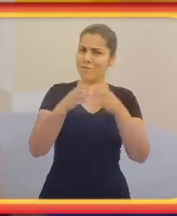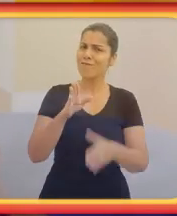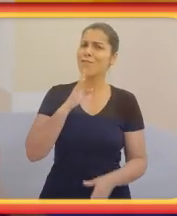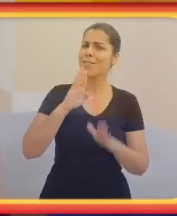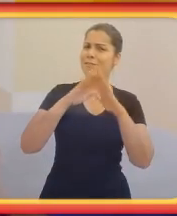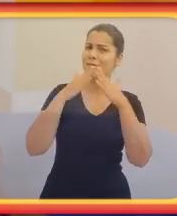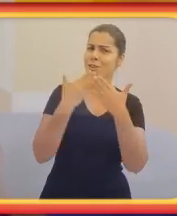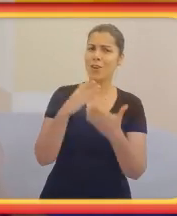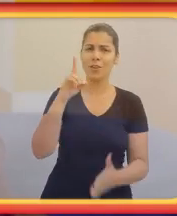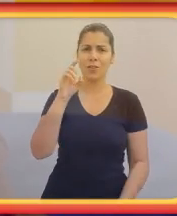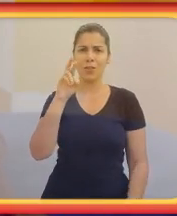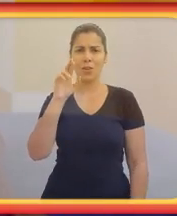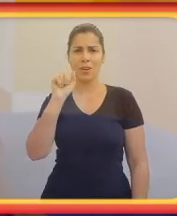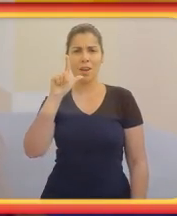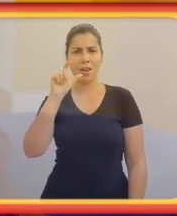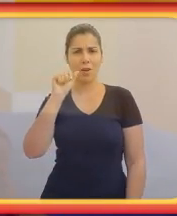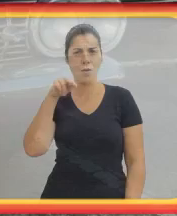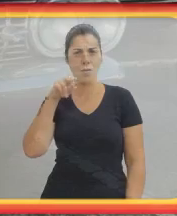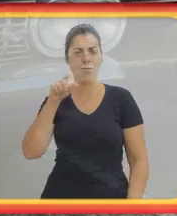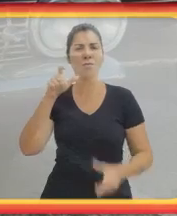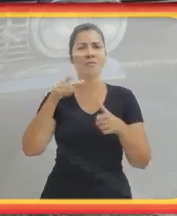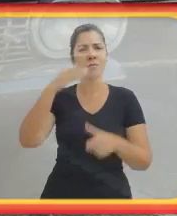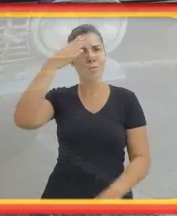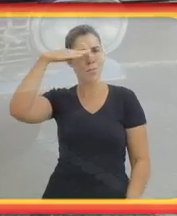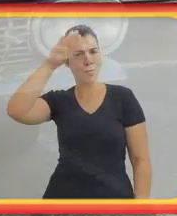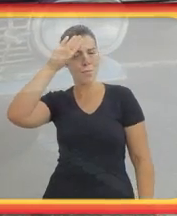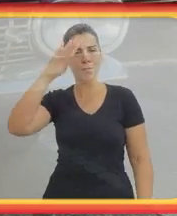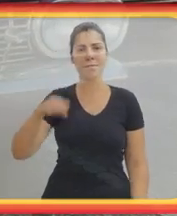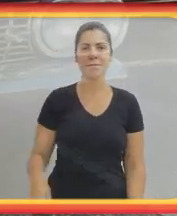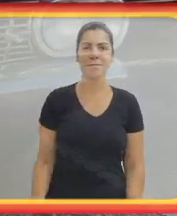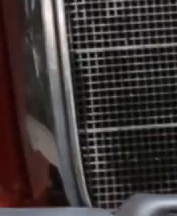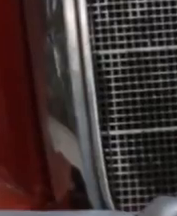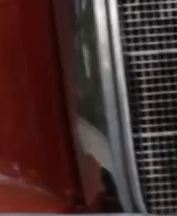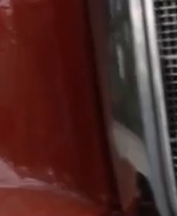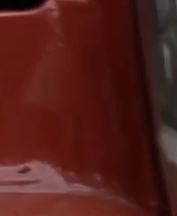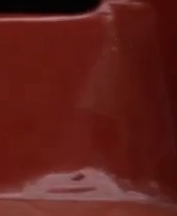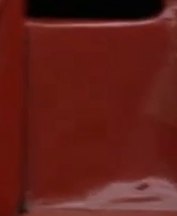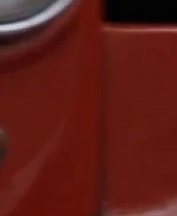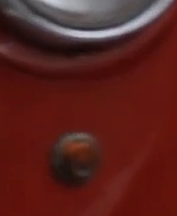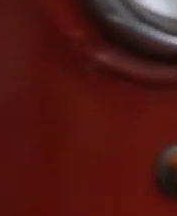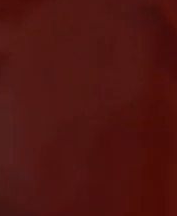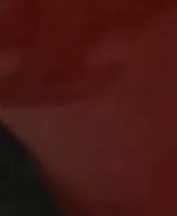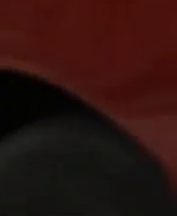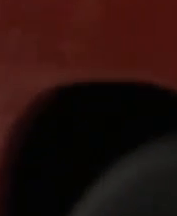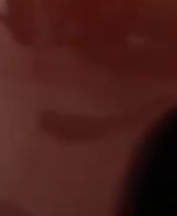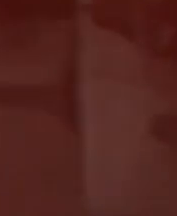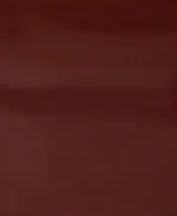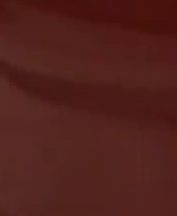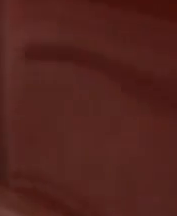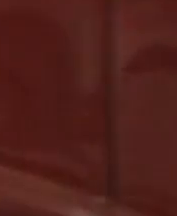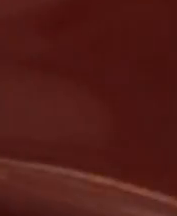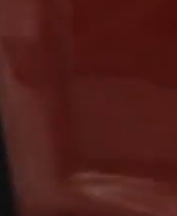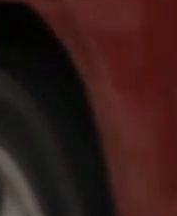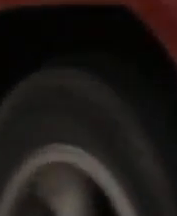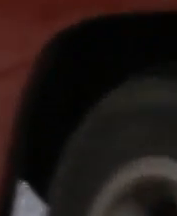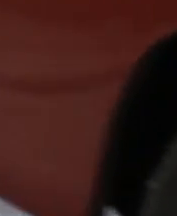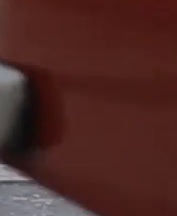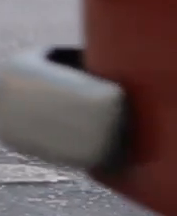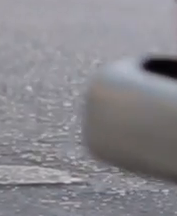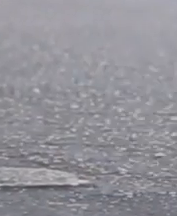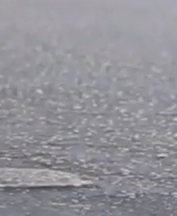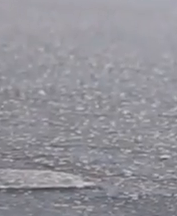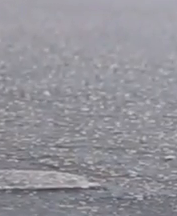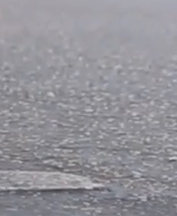Vamos conhecer a escola Dora Alonso, em Cuba. Carro na cor roxa, estacionado ao ar livre. Outro na cor vermelha passa por uma